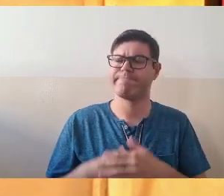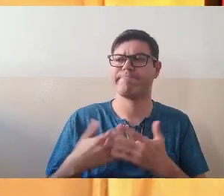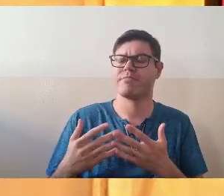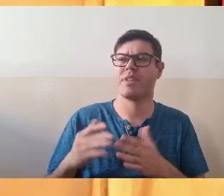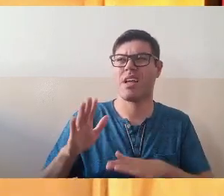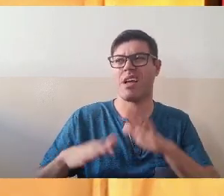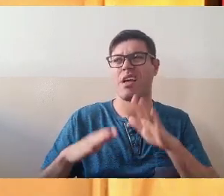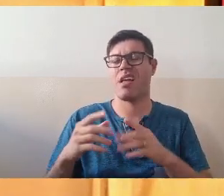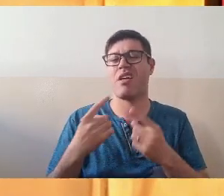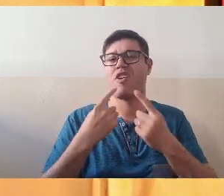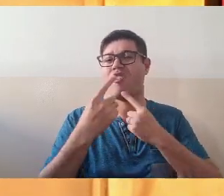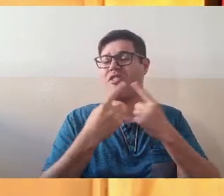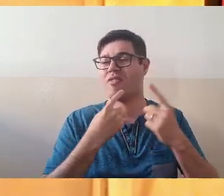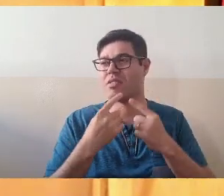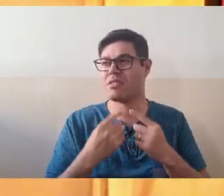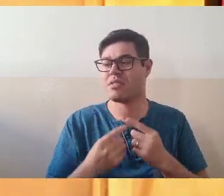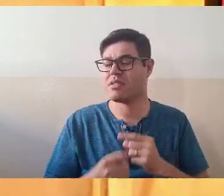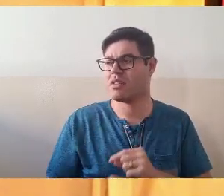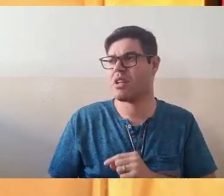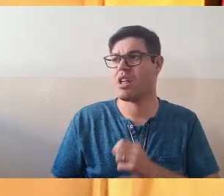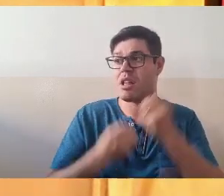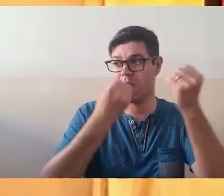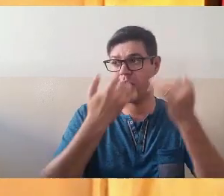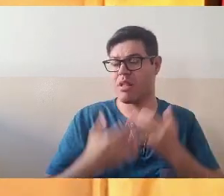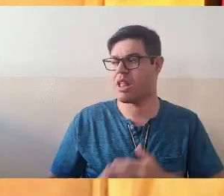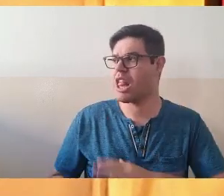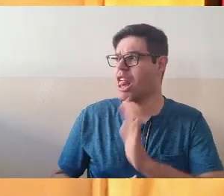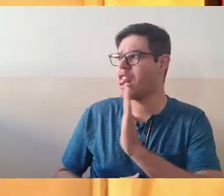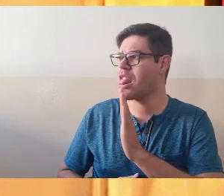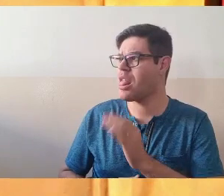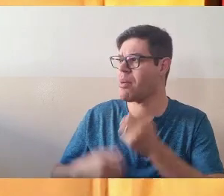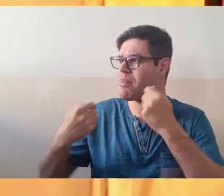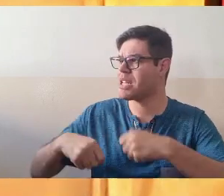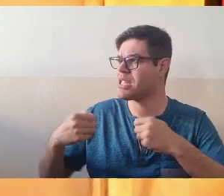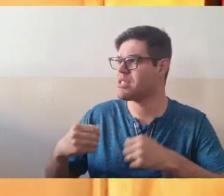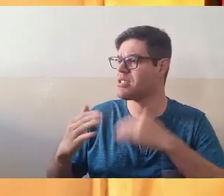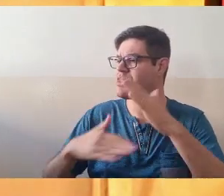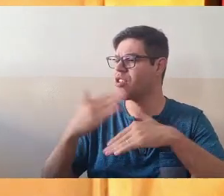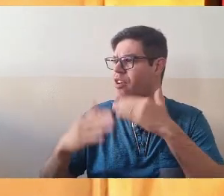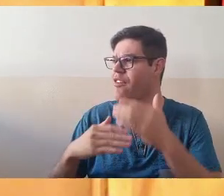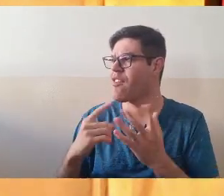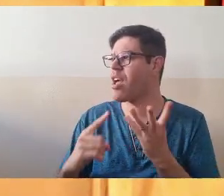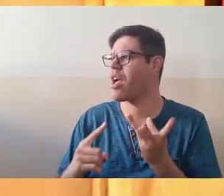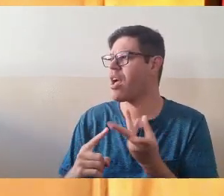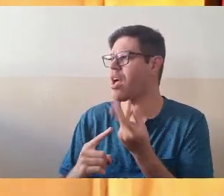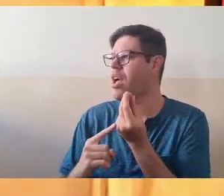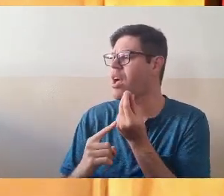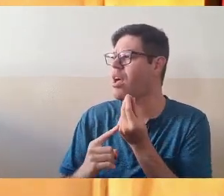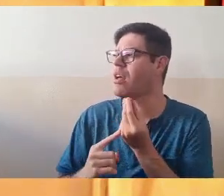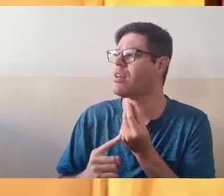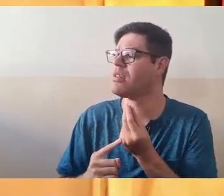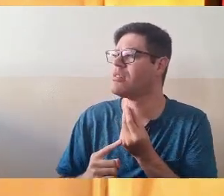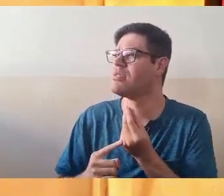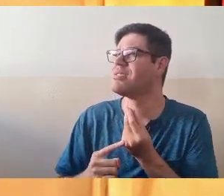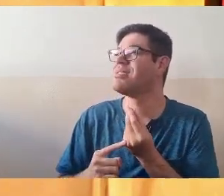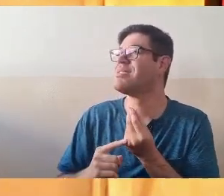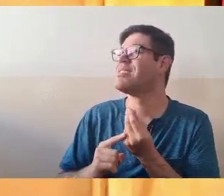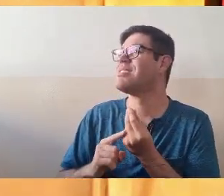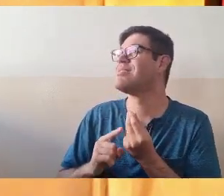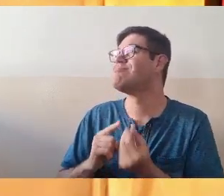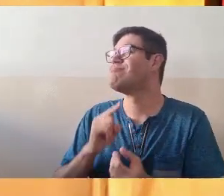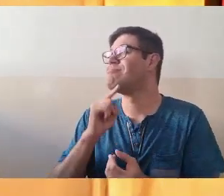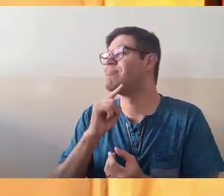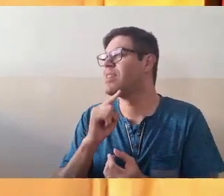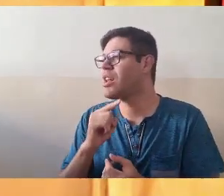Eliseu, ele fala assim, não, nós precisamos desenvolver a arte. Sempre ele falou isso, desde a campanha lá atrás, né, tal. Ele gosta muito de esporte e